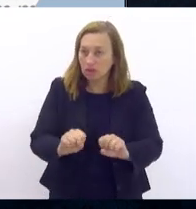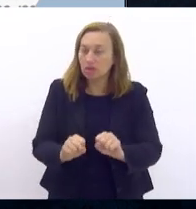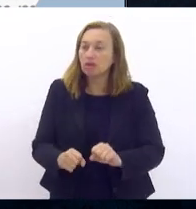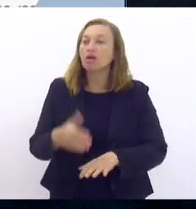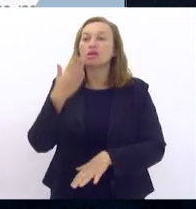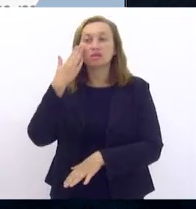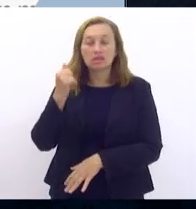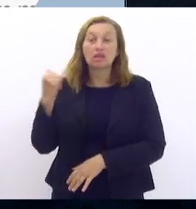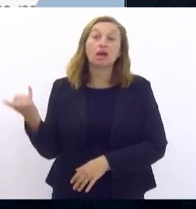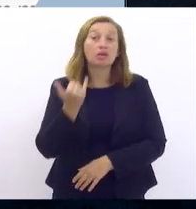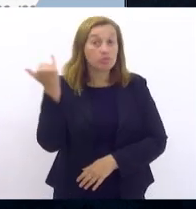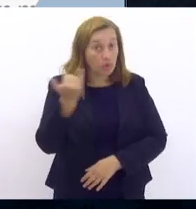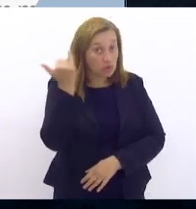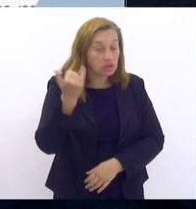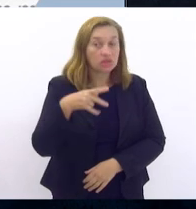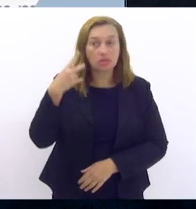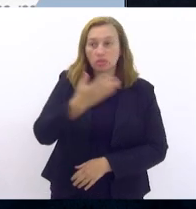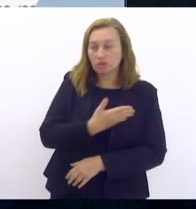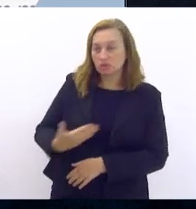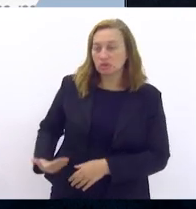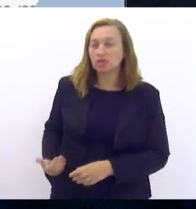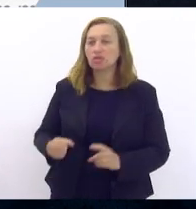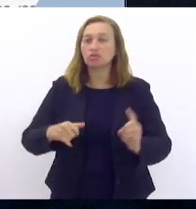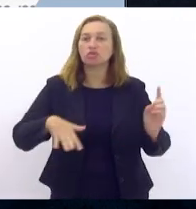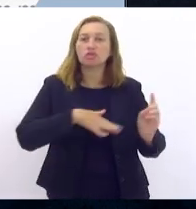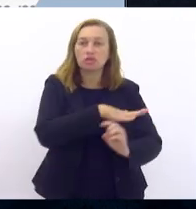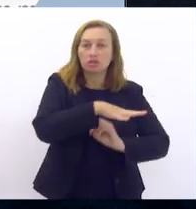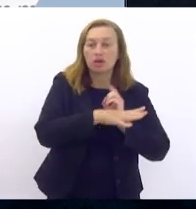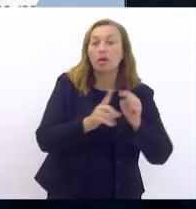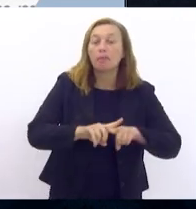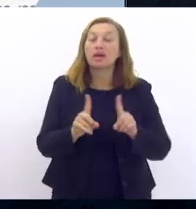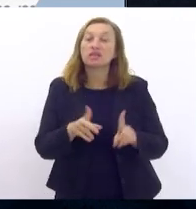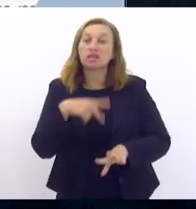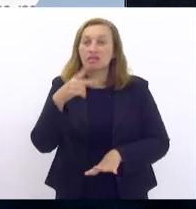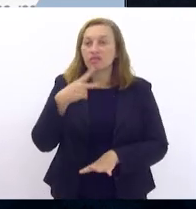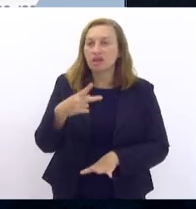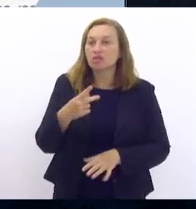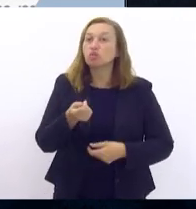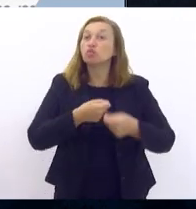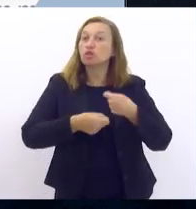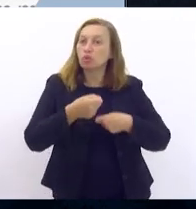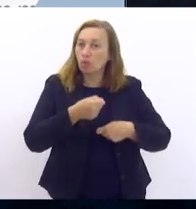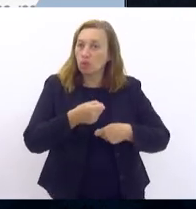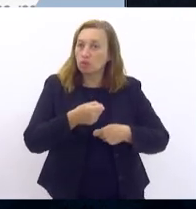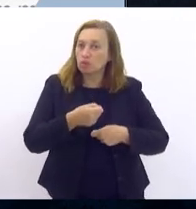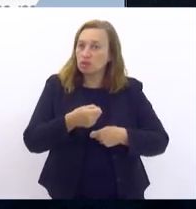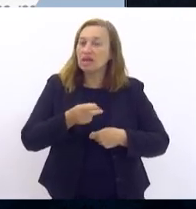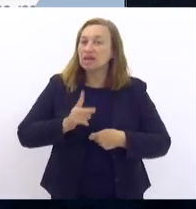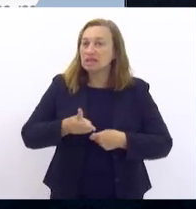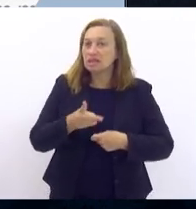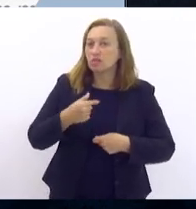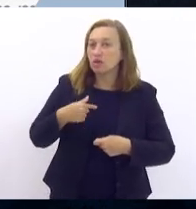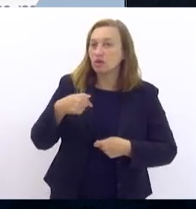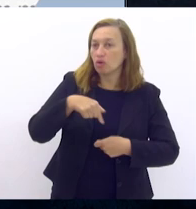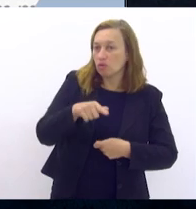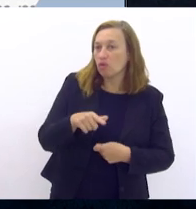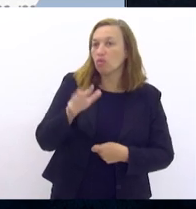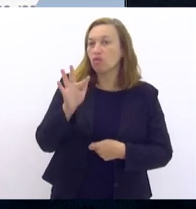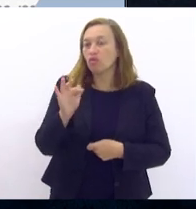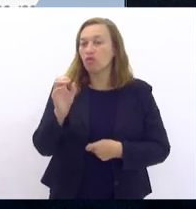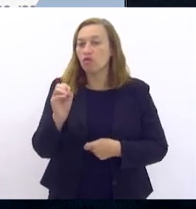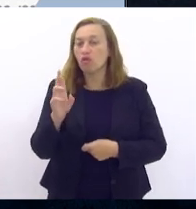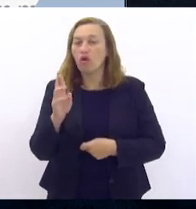a importância da política pública de assistência social mas a gente está falando do negócio sempre quando eu tô no fórum com